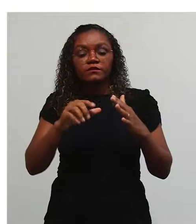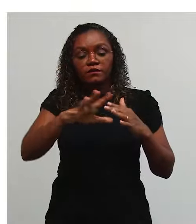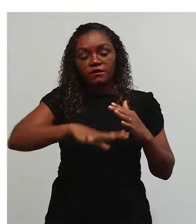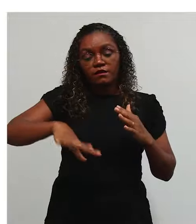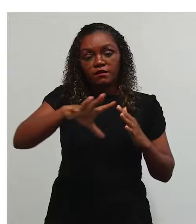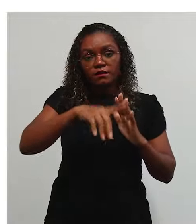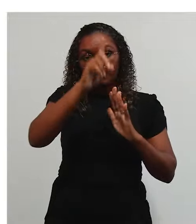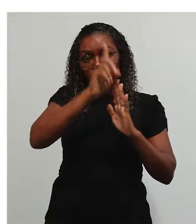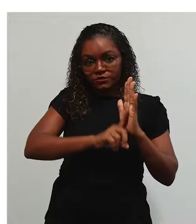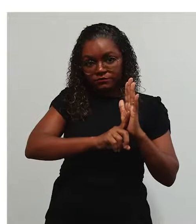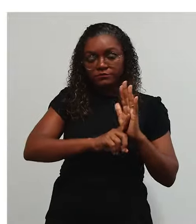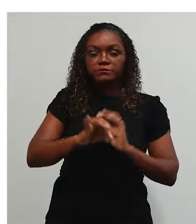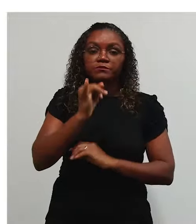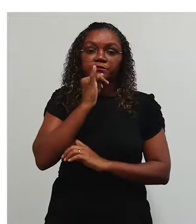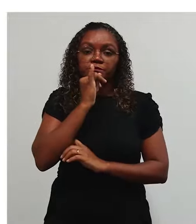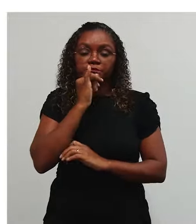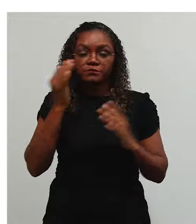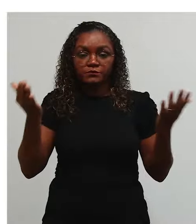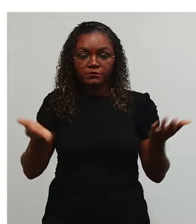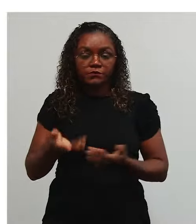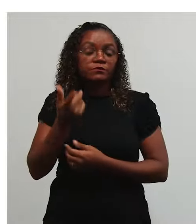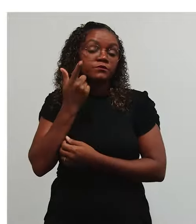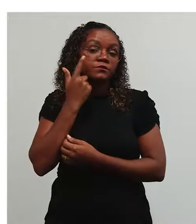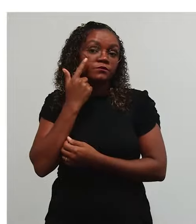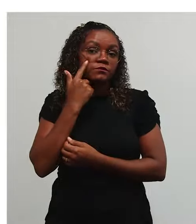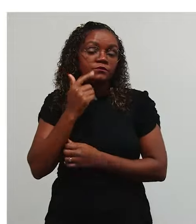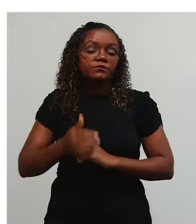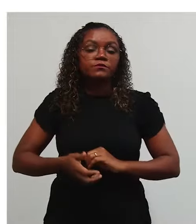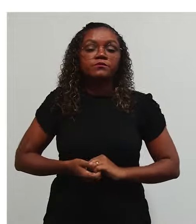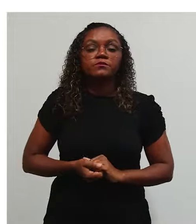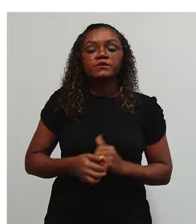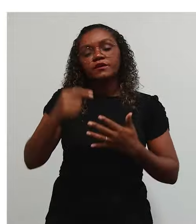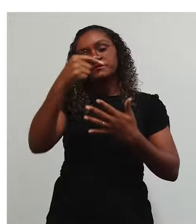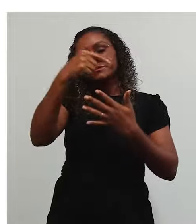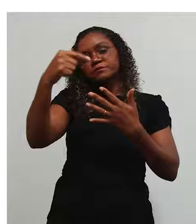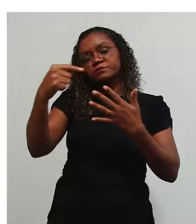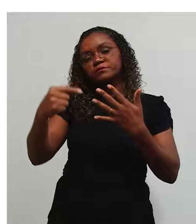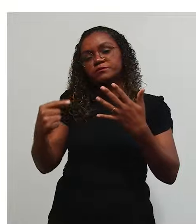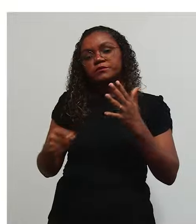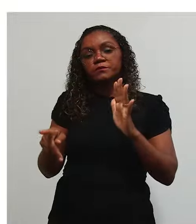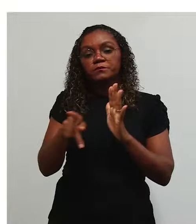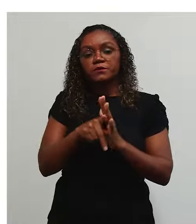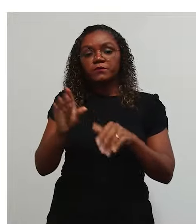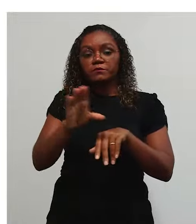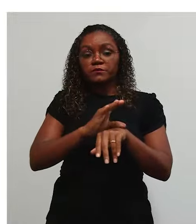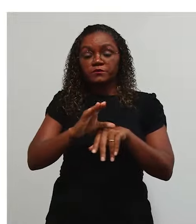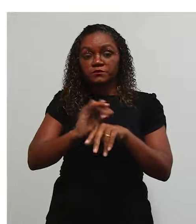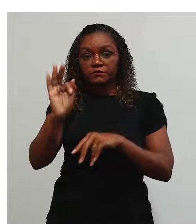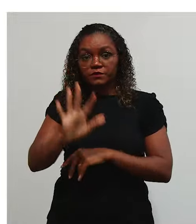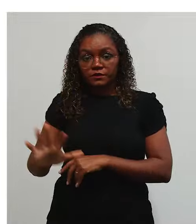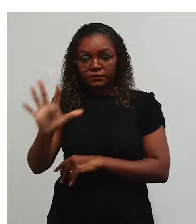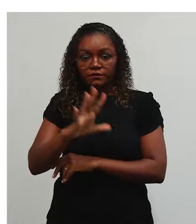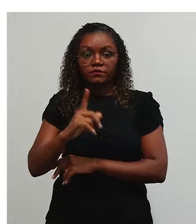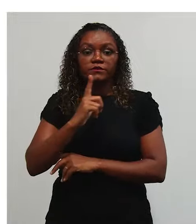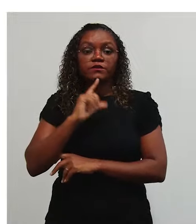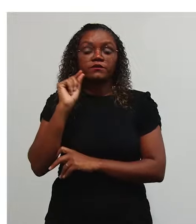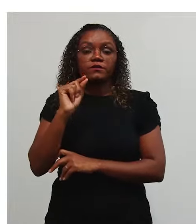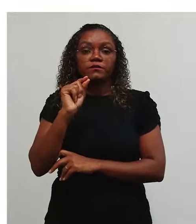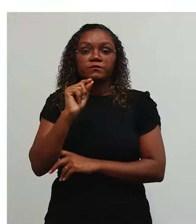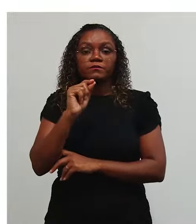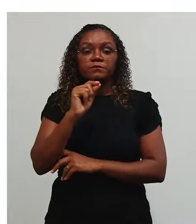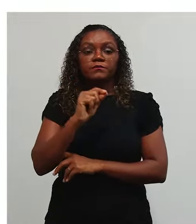determinada área do direito e aí então eu vou começar a falar de alguns princípios da CF começando pelo